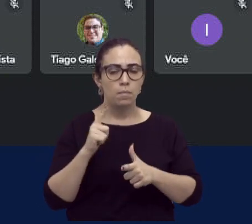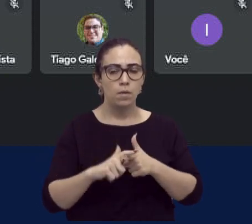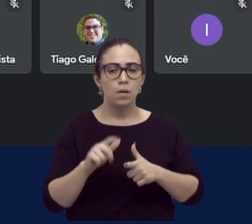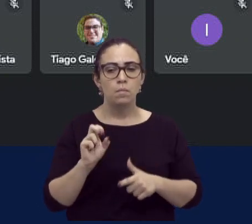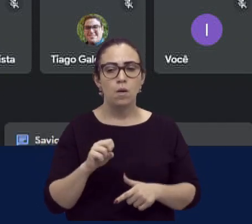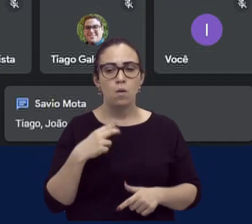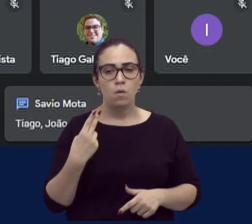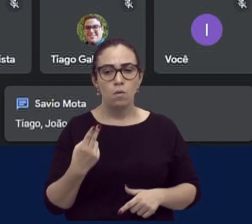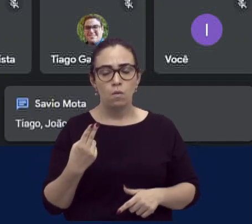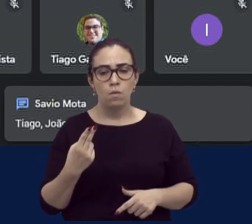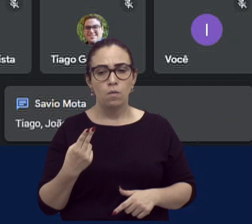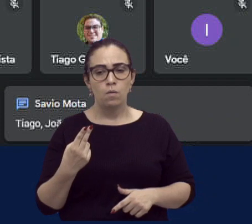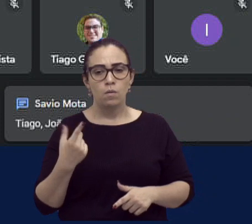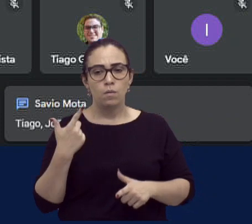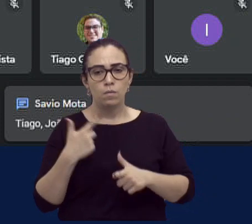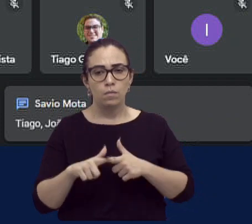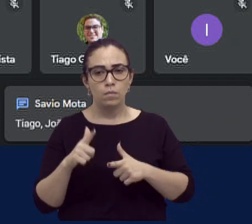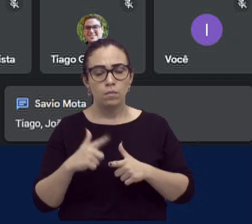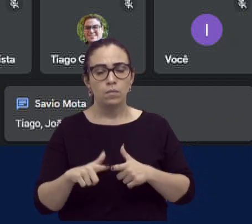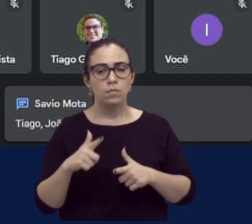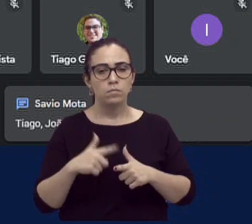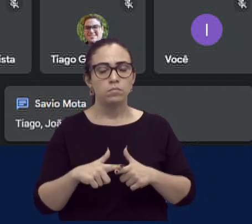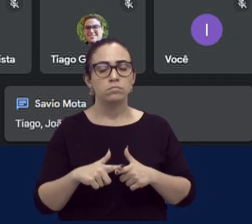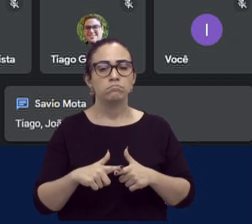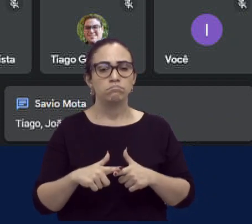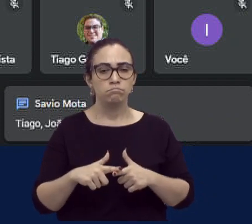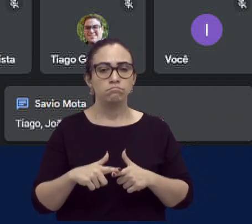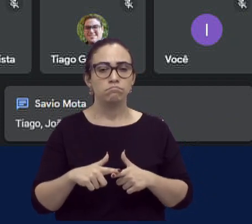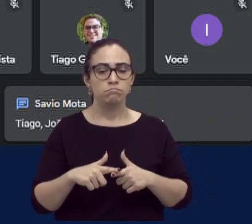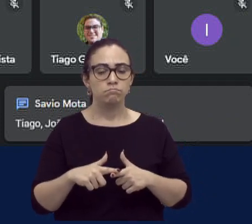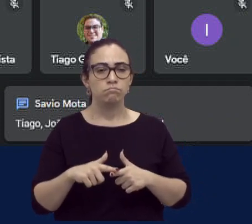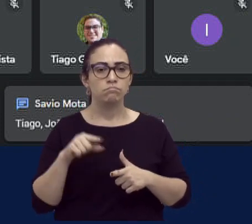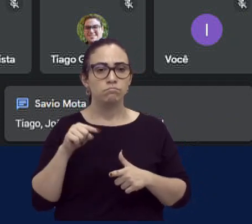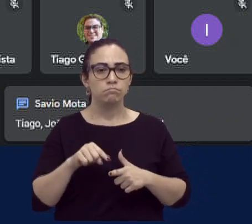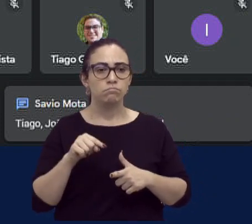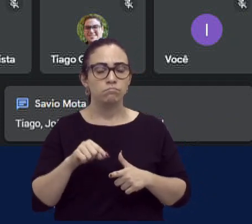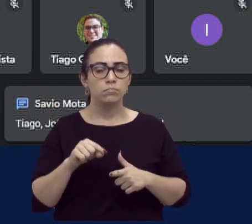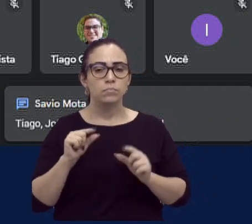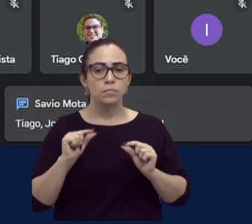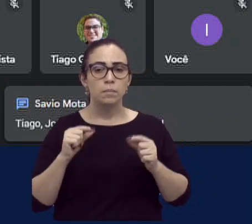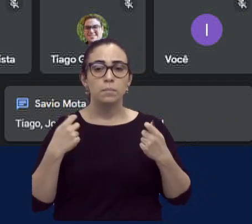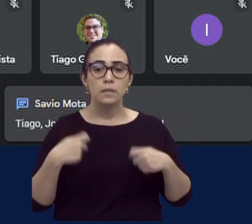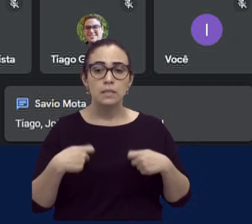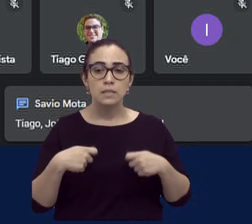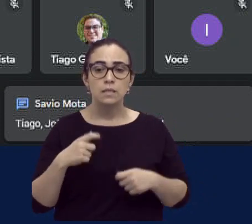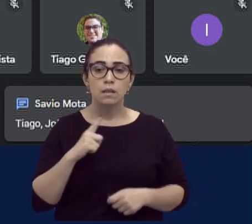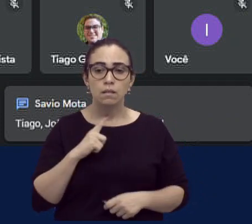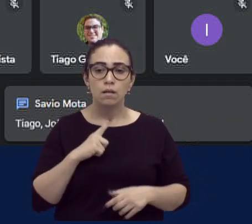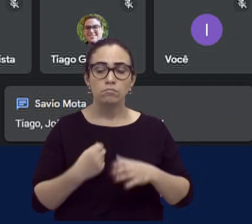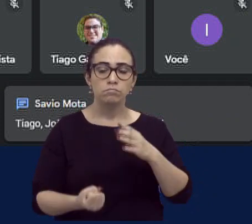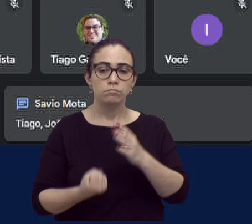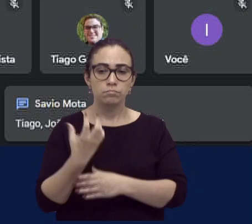deve acontecer. Isso caducou. O conflito, ele precisa existir.